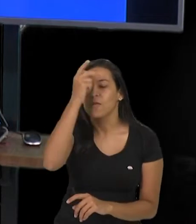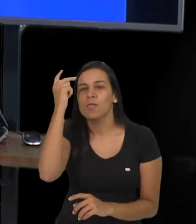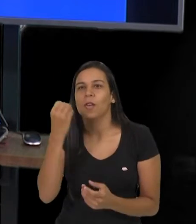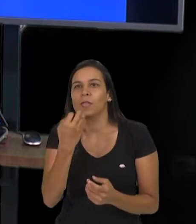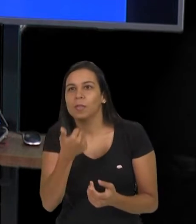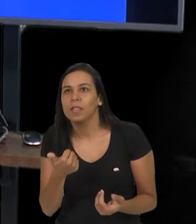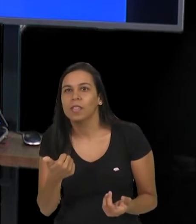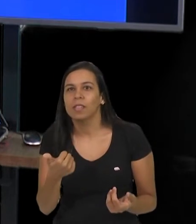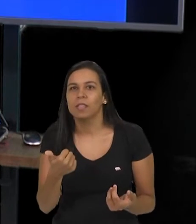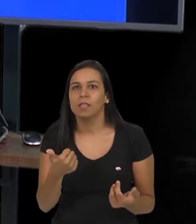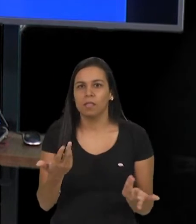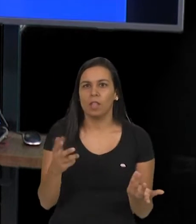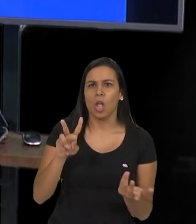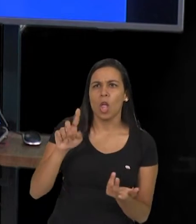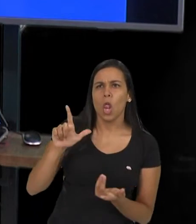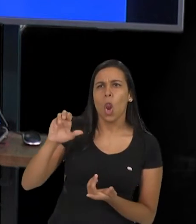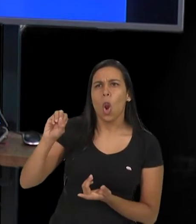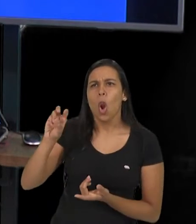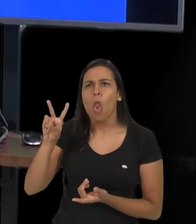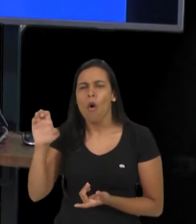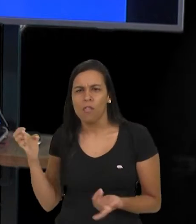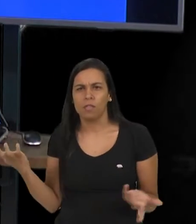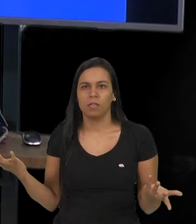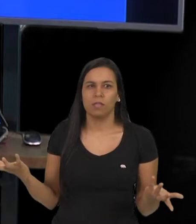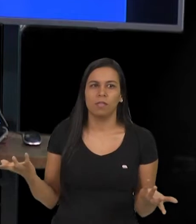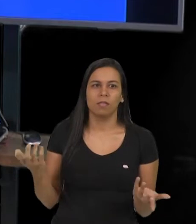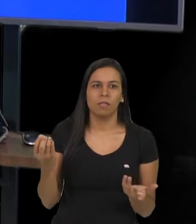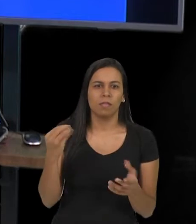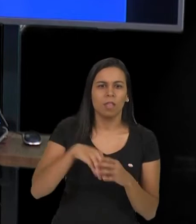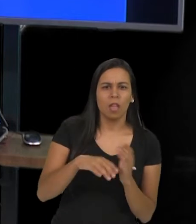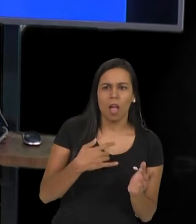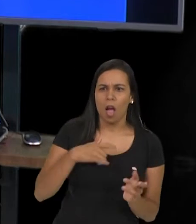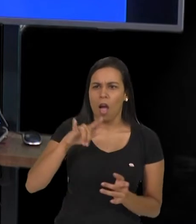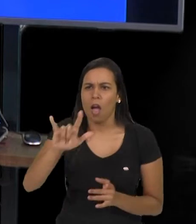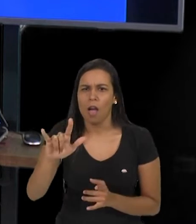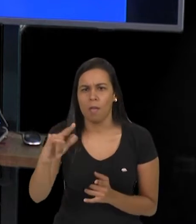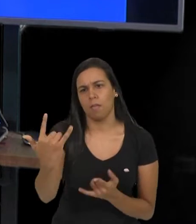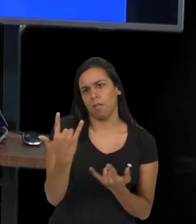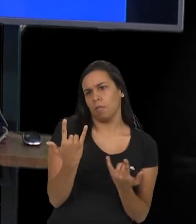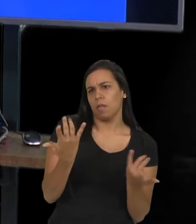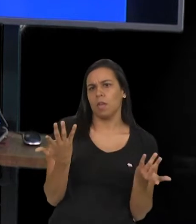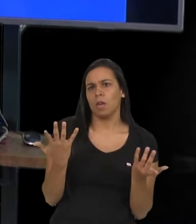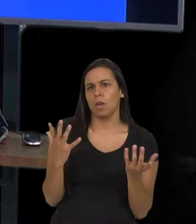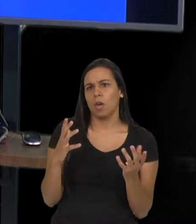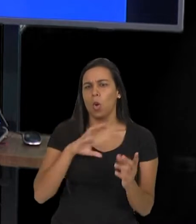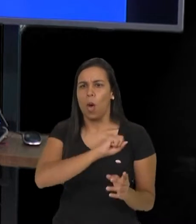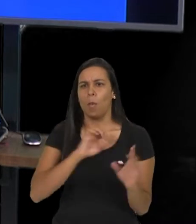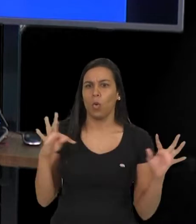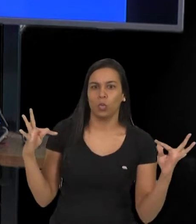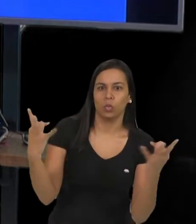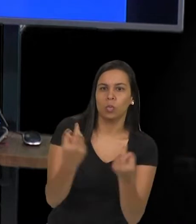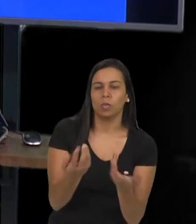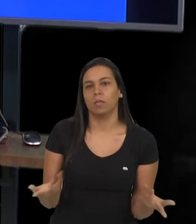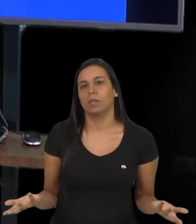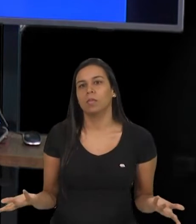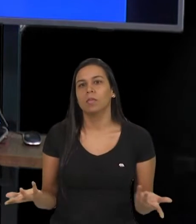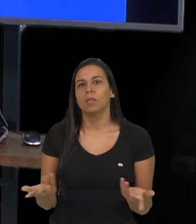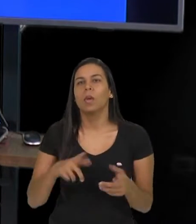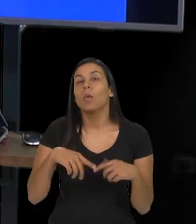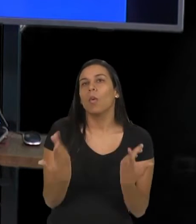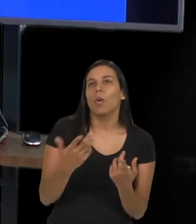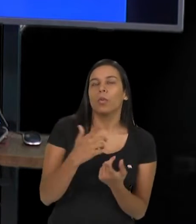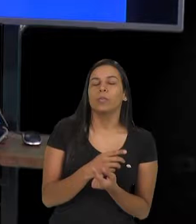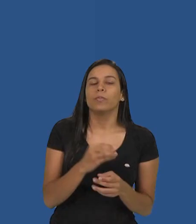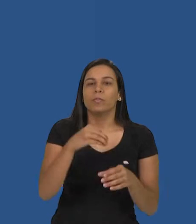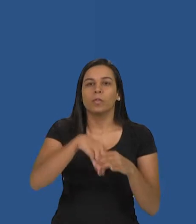Love. Love o quê? De onde é que vem esse love? Né? Você ama alguém, alguém te ama, é o amor em geral, então que love é esse que eu estou falando naquela frase?